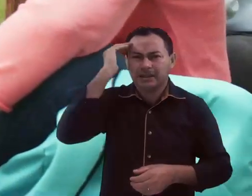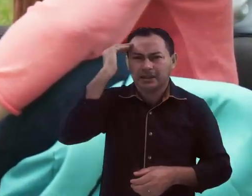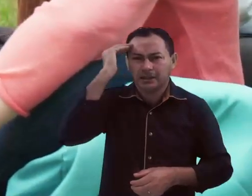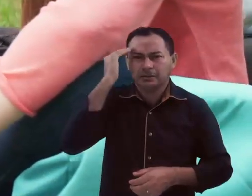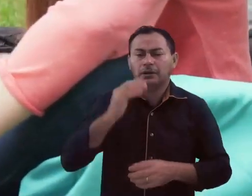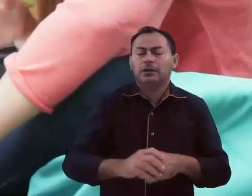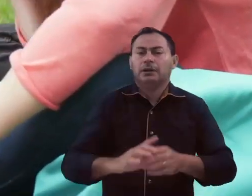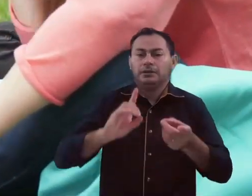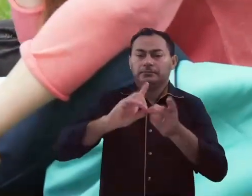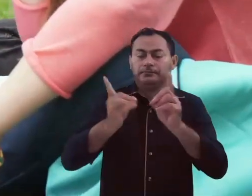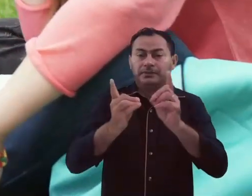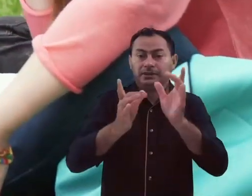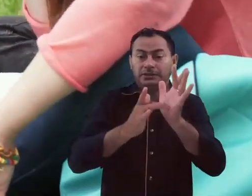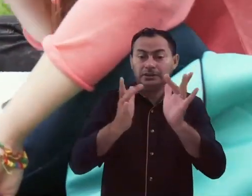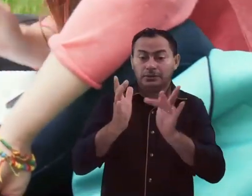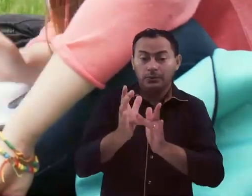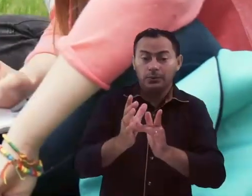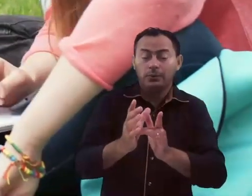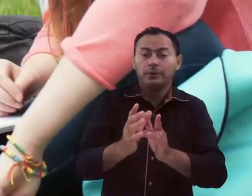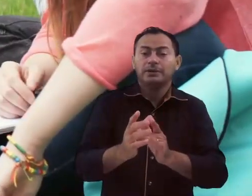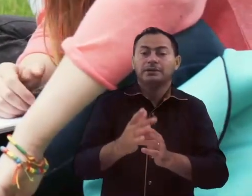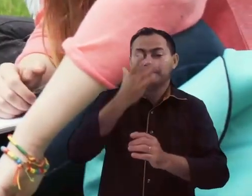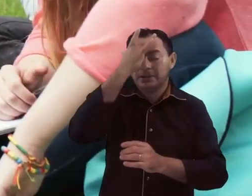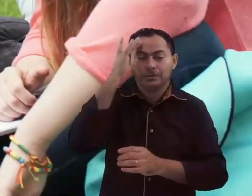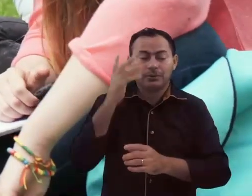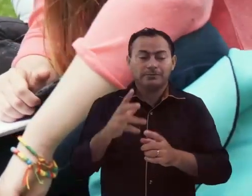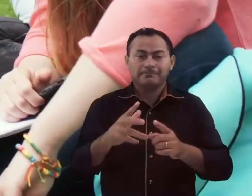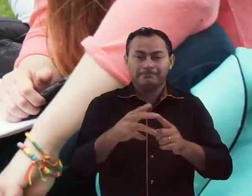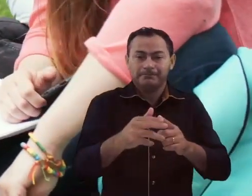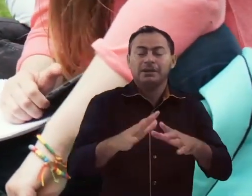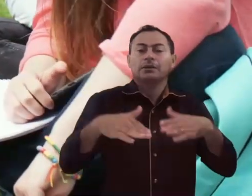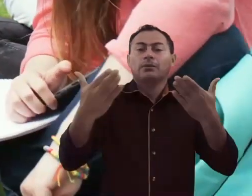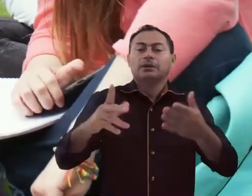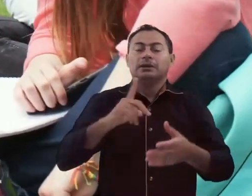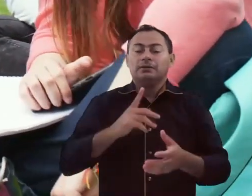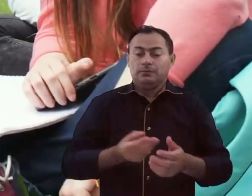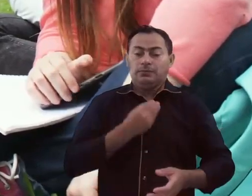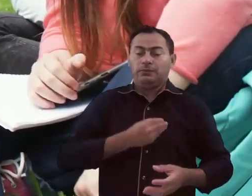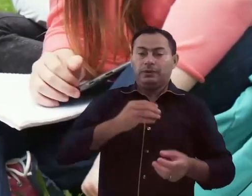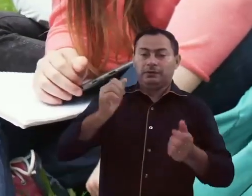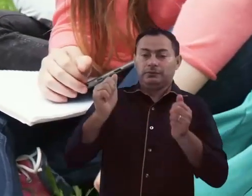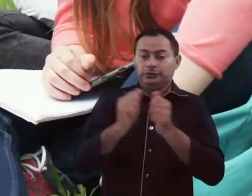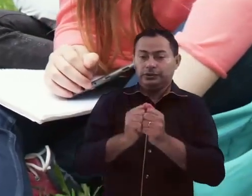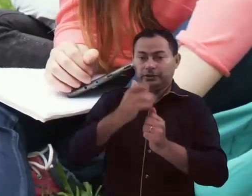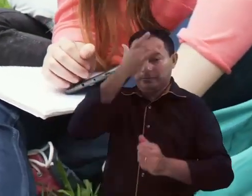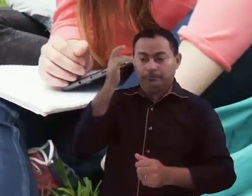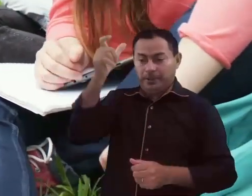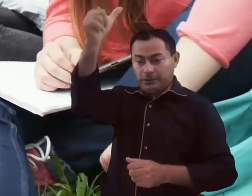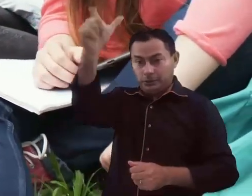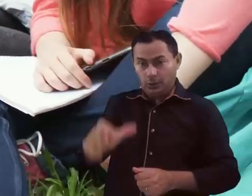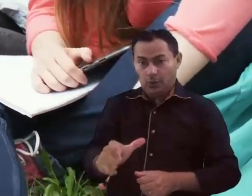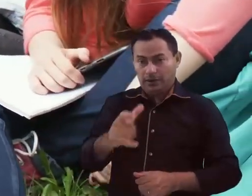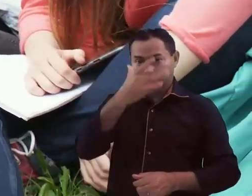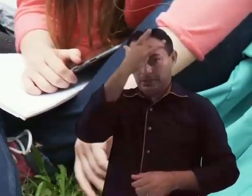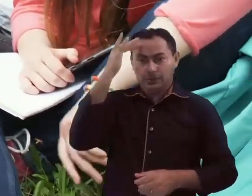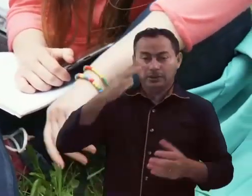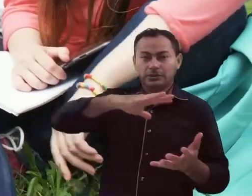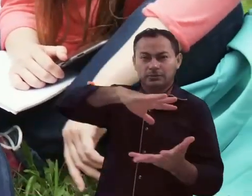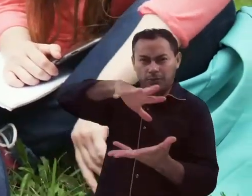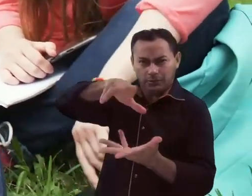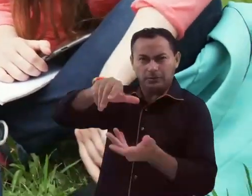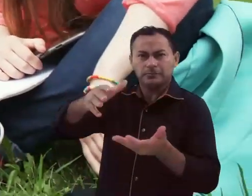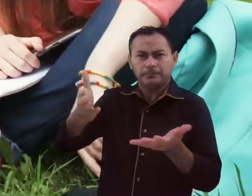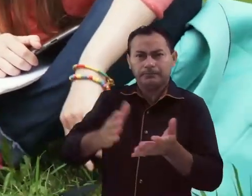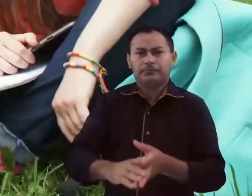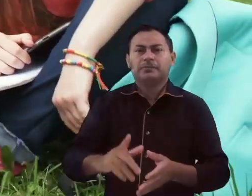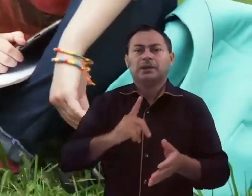grande dinâmica que houve entre Jesus e aqueles que o interceptaram, enquanto ele esteve vivendo em forma como homem nesse